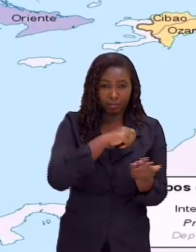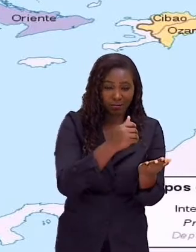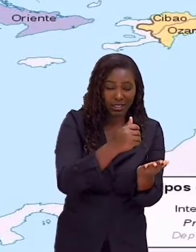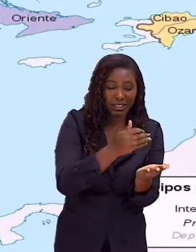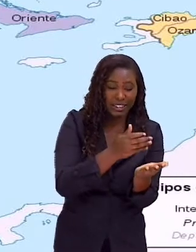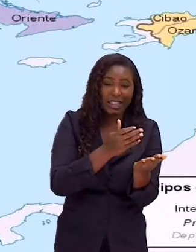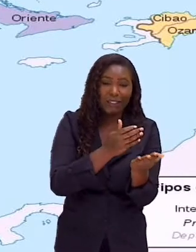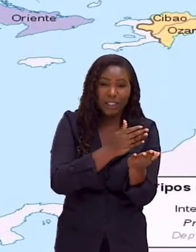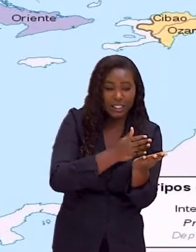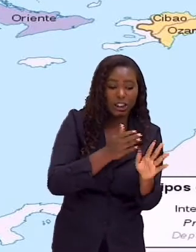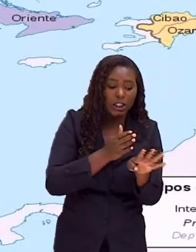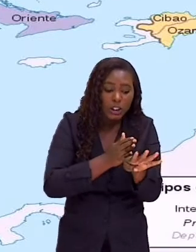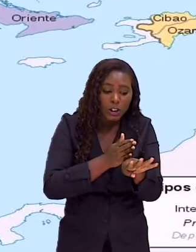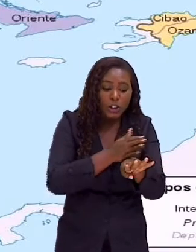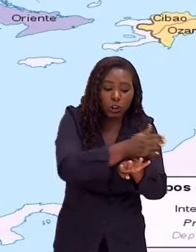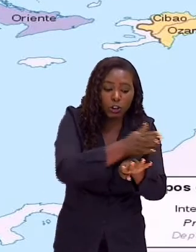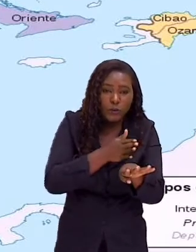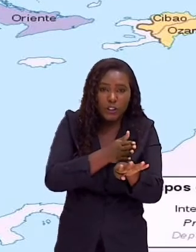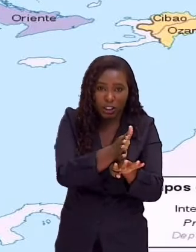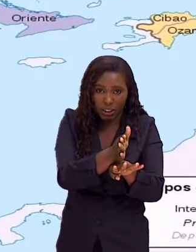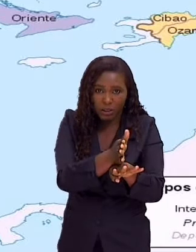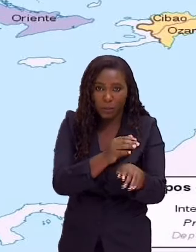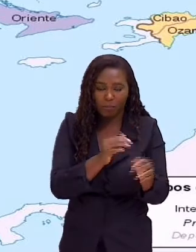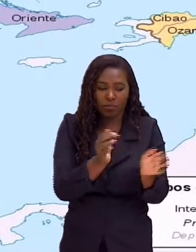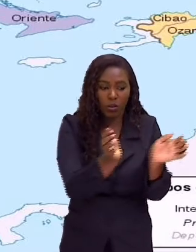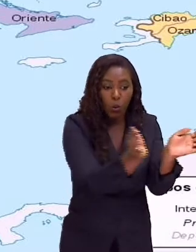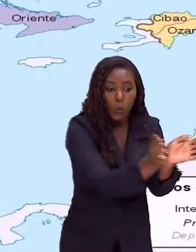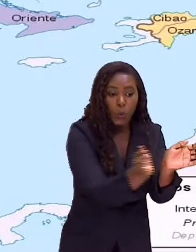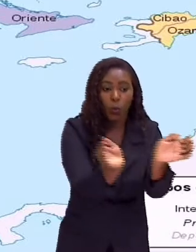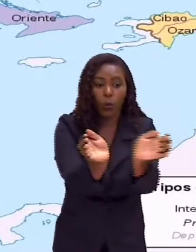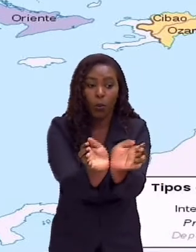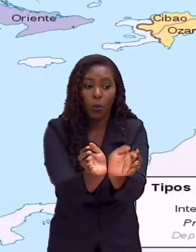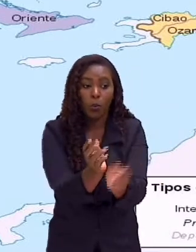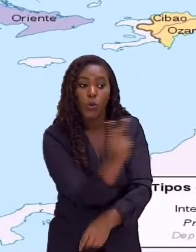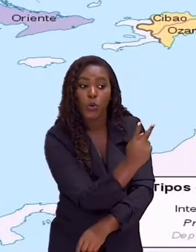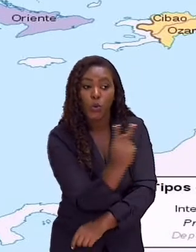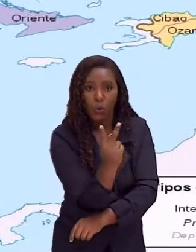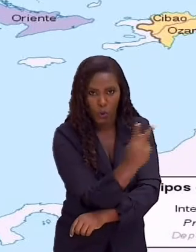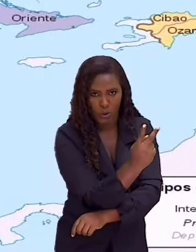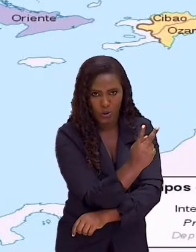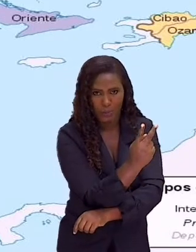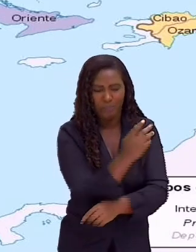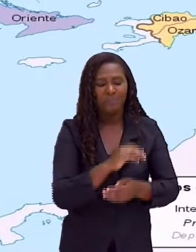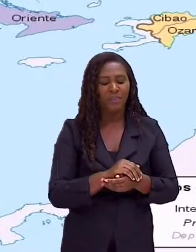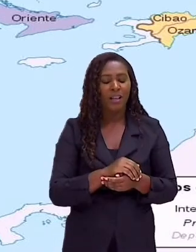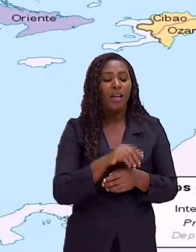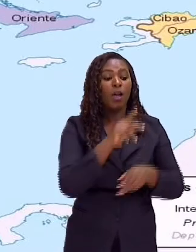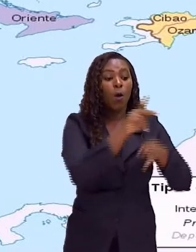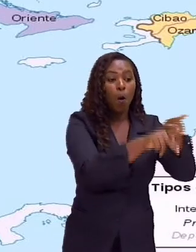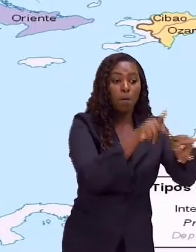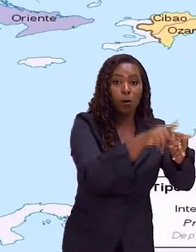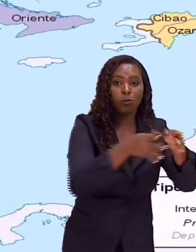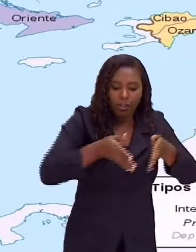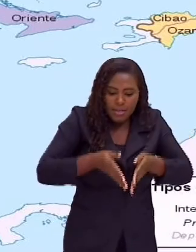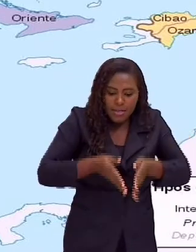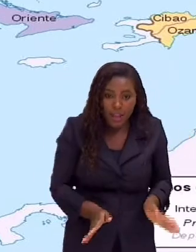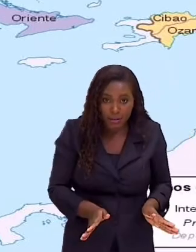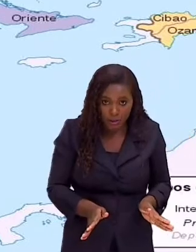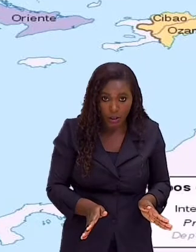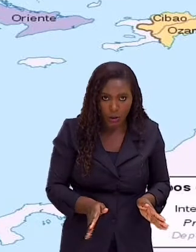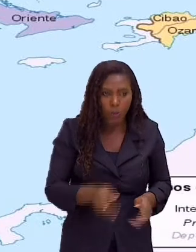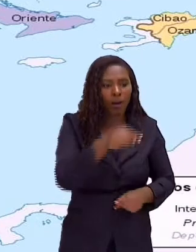nascimento, chamados ali de guachupinos, que detinham todos os cargos mais importantes